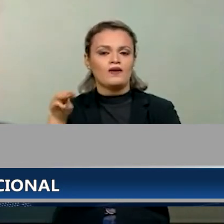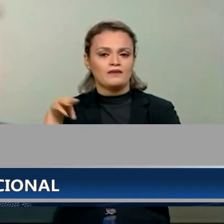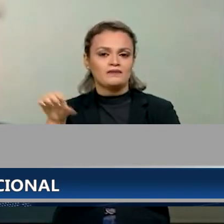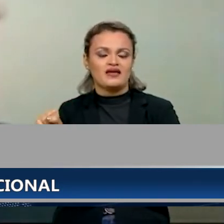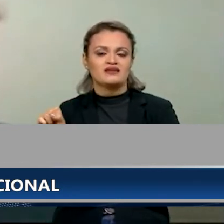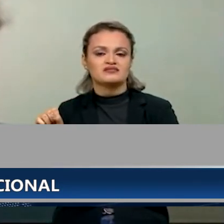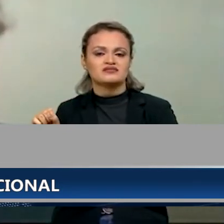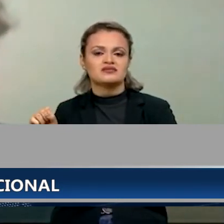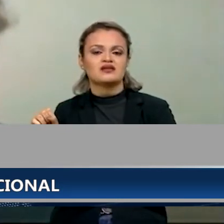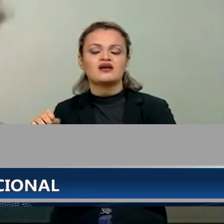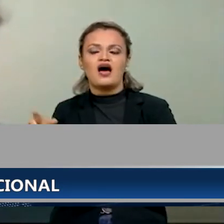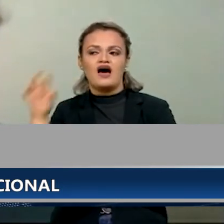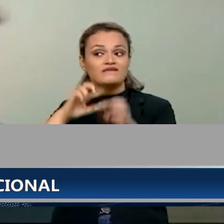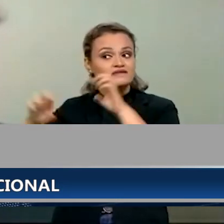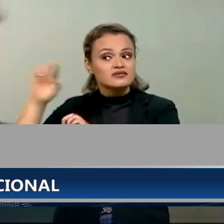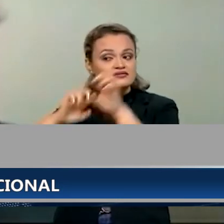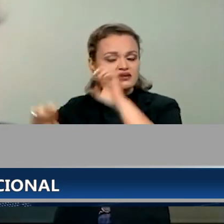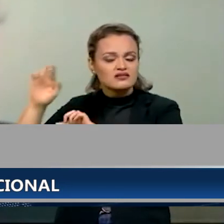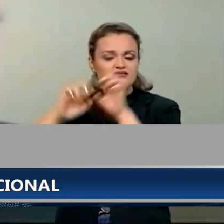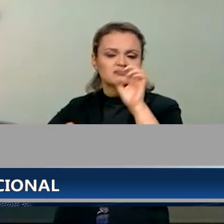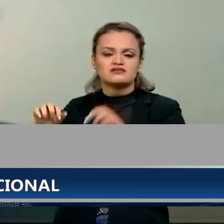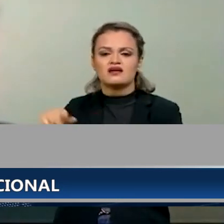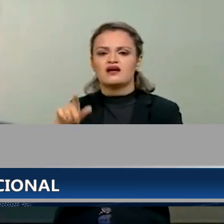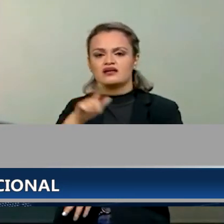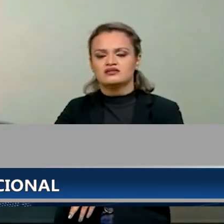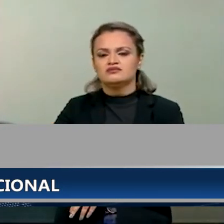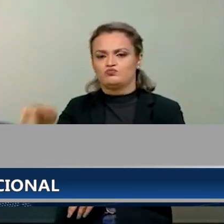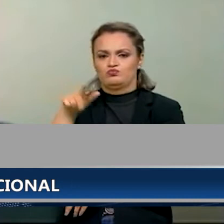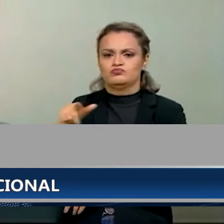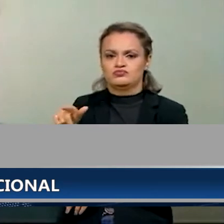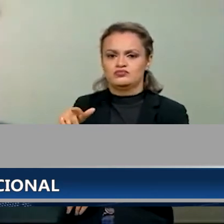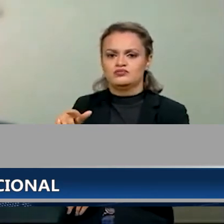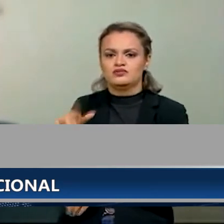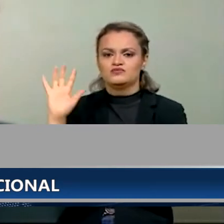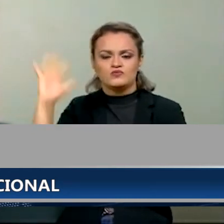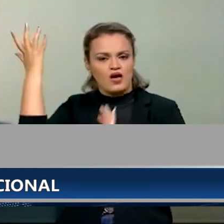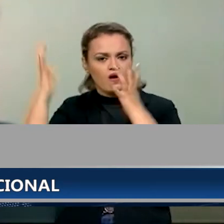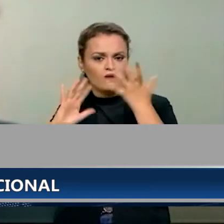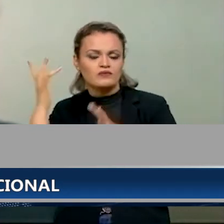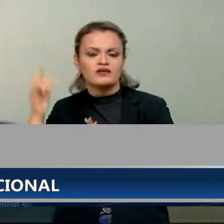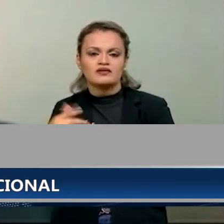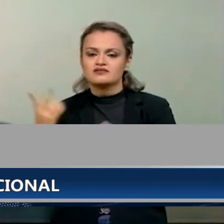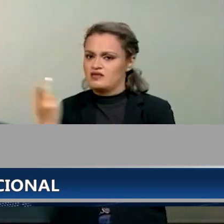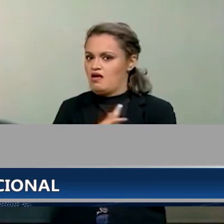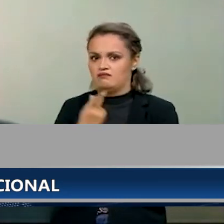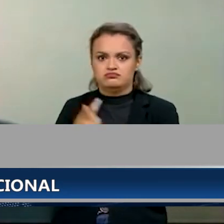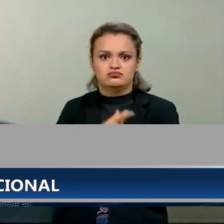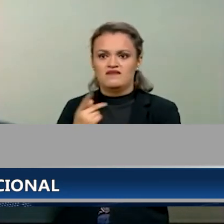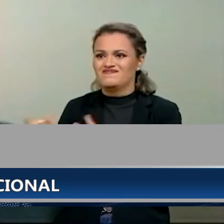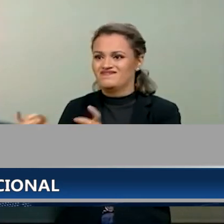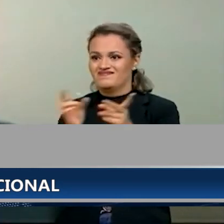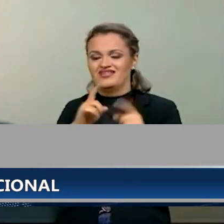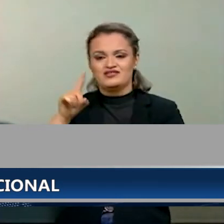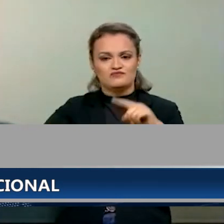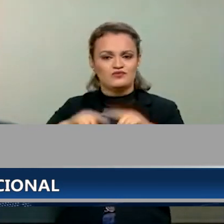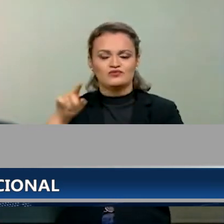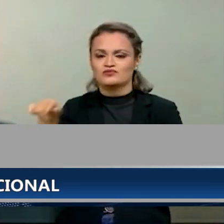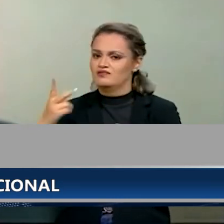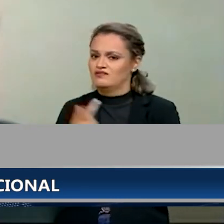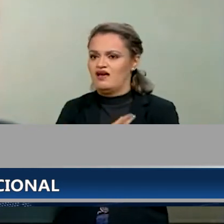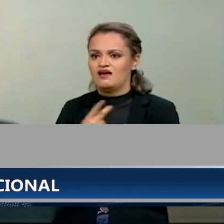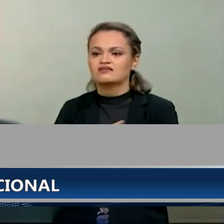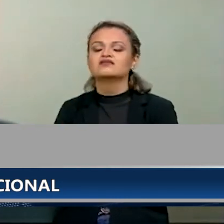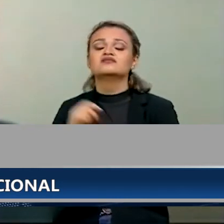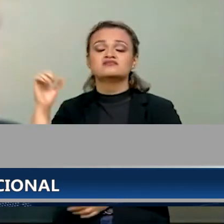Vigilância Sanitária também a fiscalizar esse tipo de ocorrência que é ilegal, né, da venda desses produtos, né,